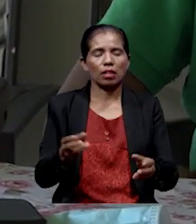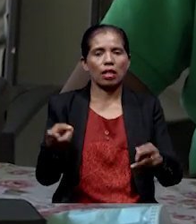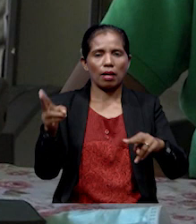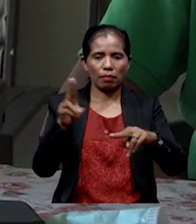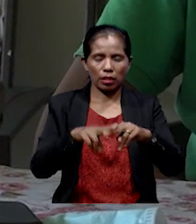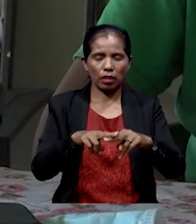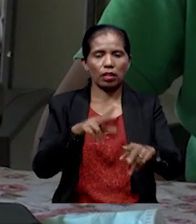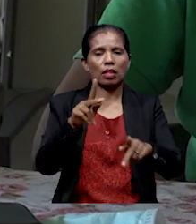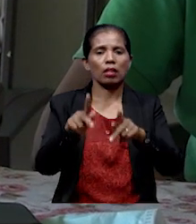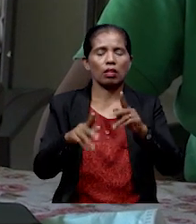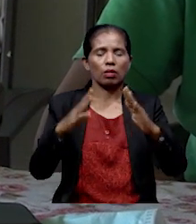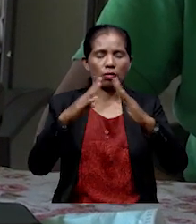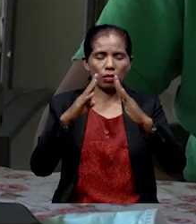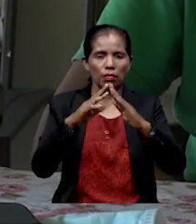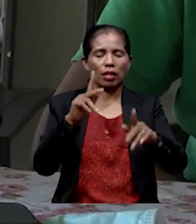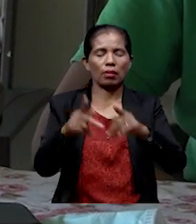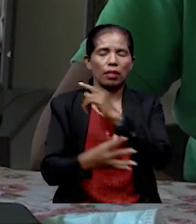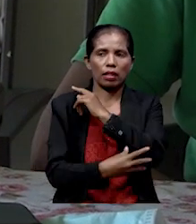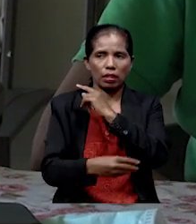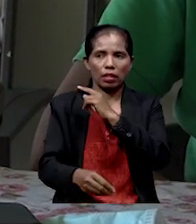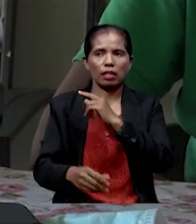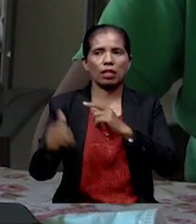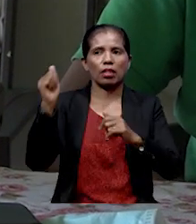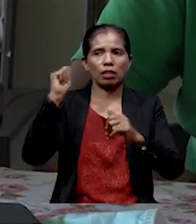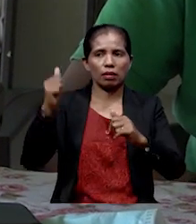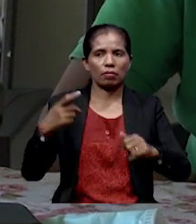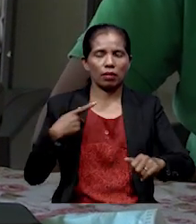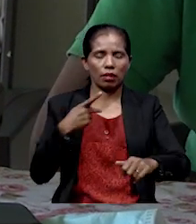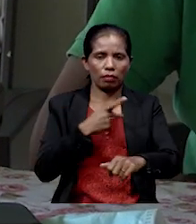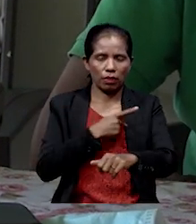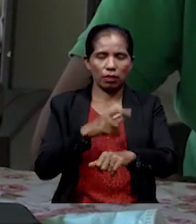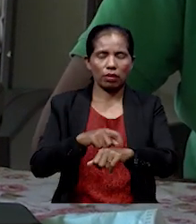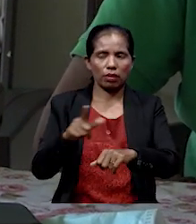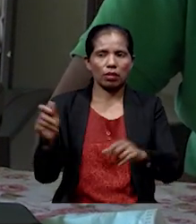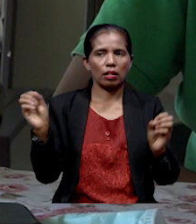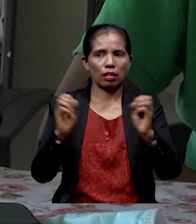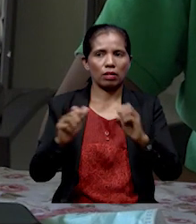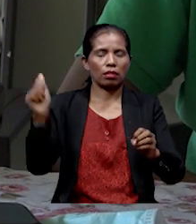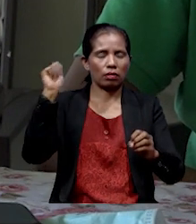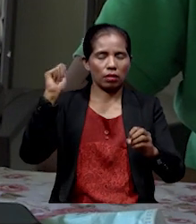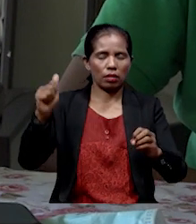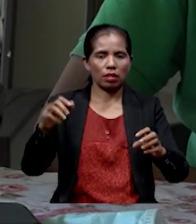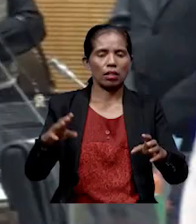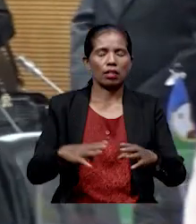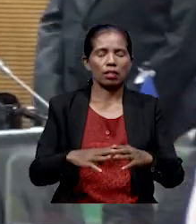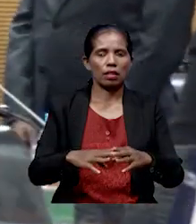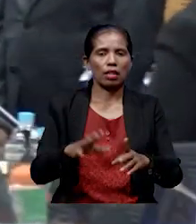lá, nem campanha, nem lolo, nem campanha para parlamento, nós campanha para eleição